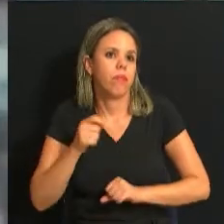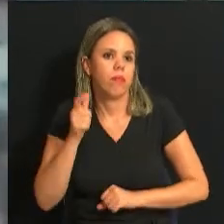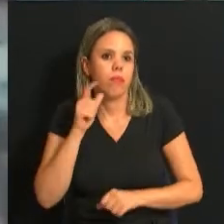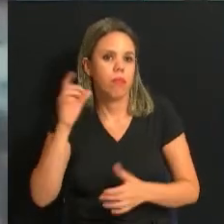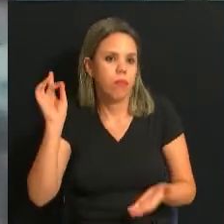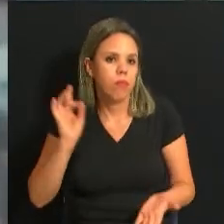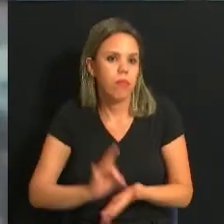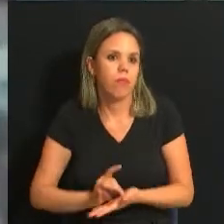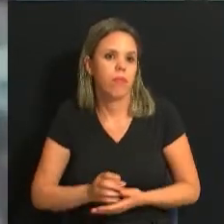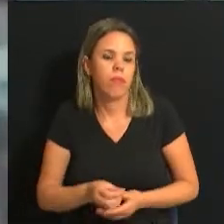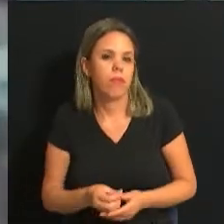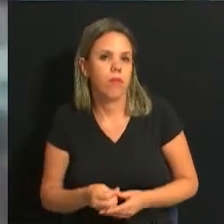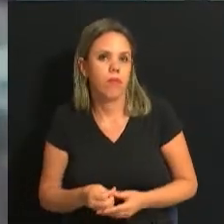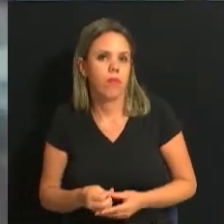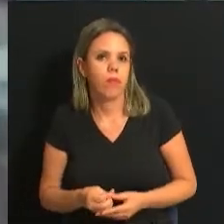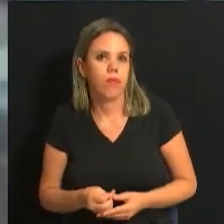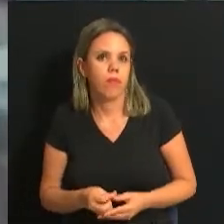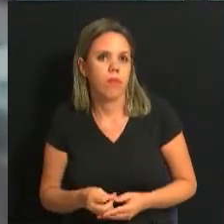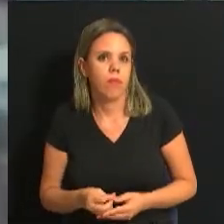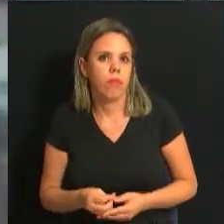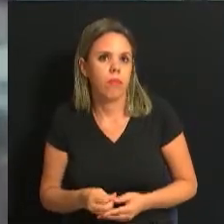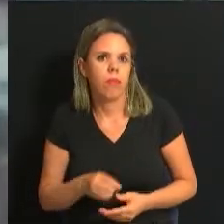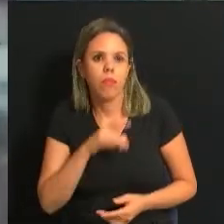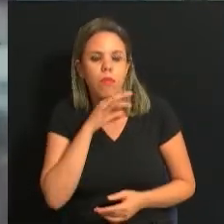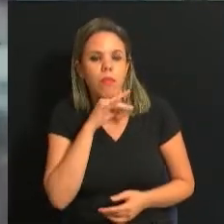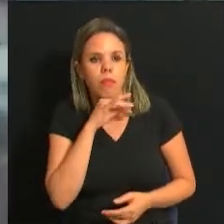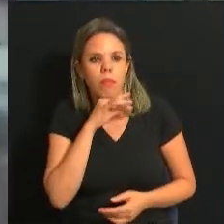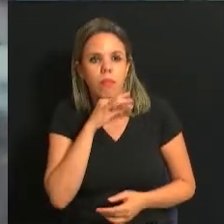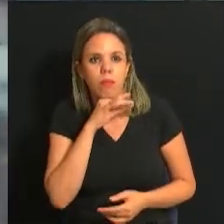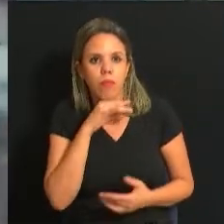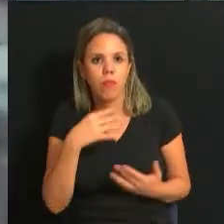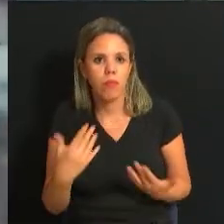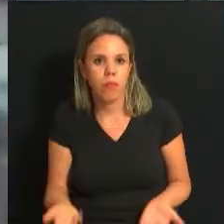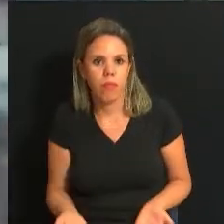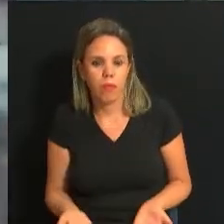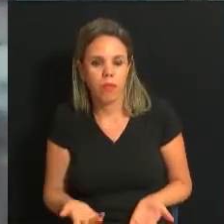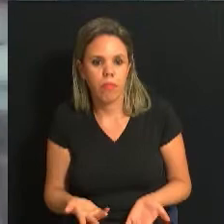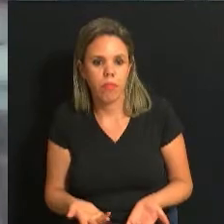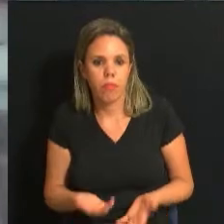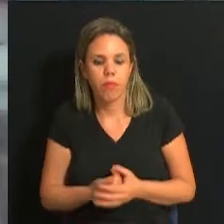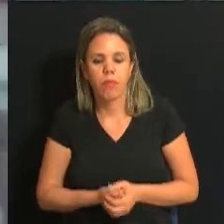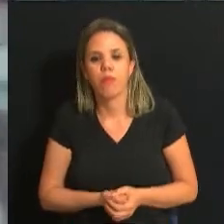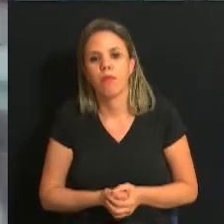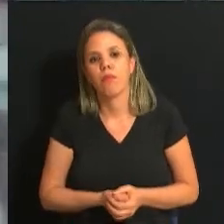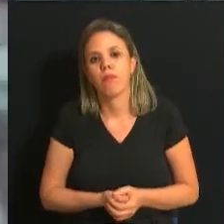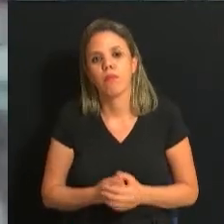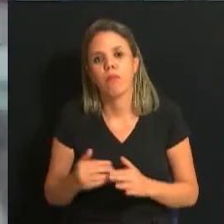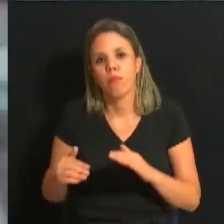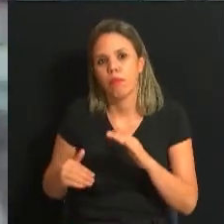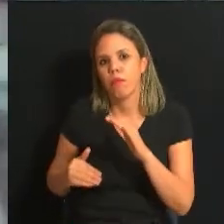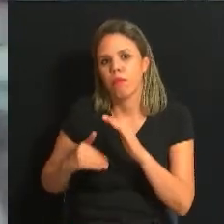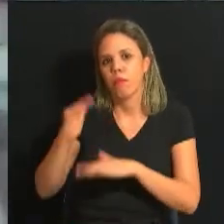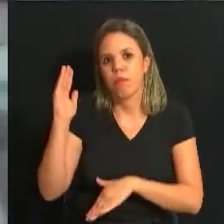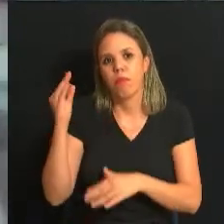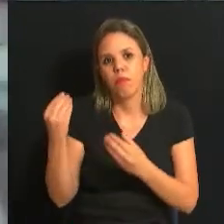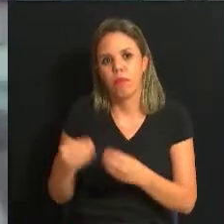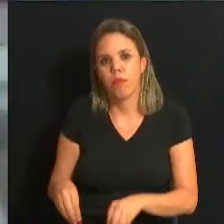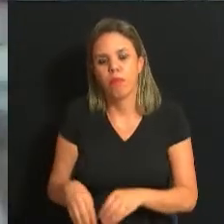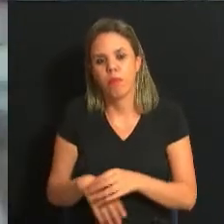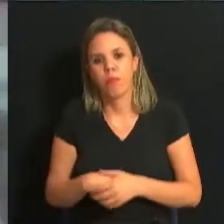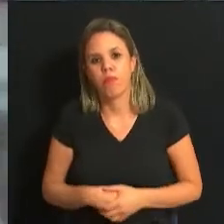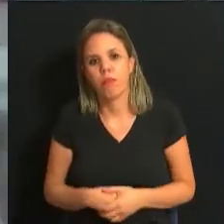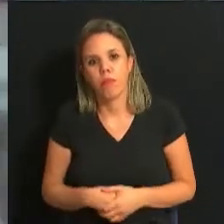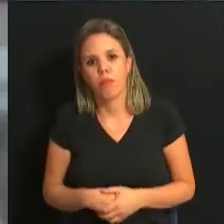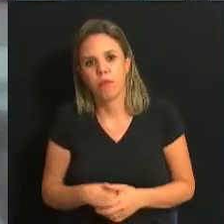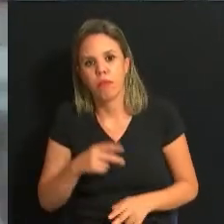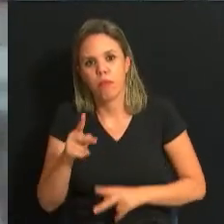autoafirmar. E isso acaba sendo muito ruim para quem se coloca num lugar superior e inatingível, quanto para